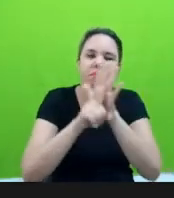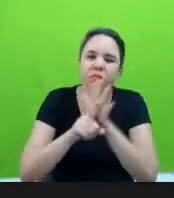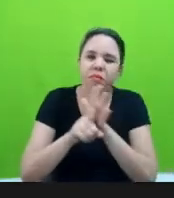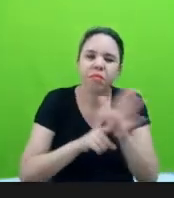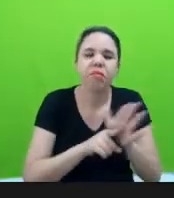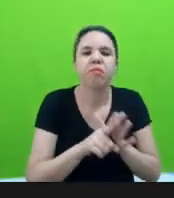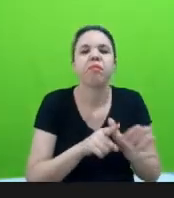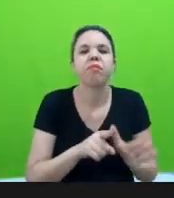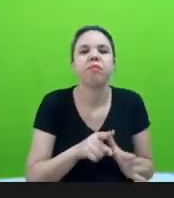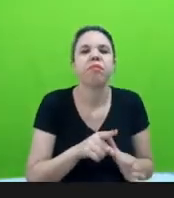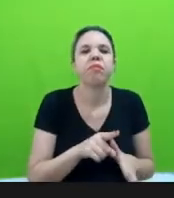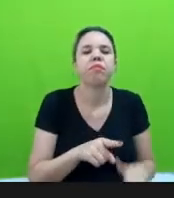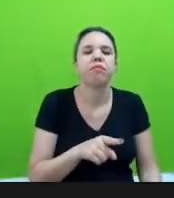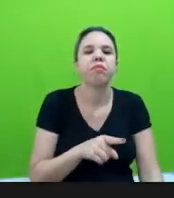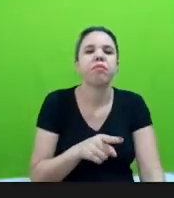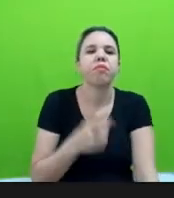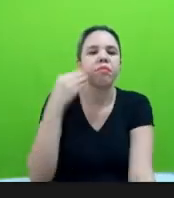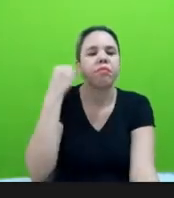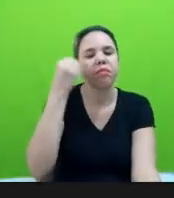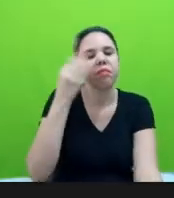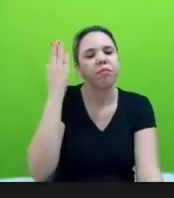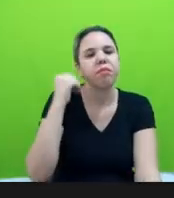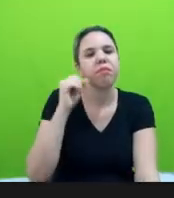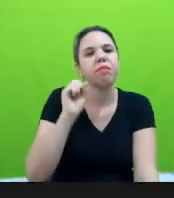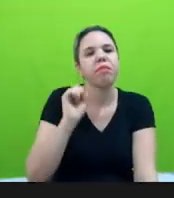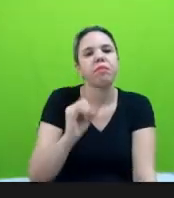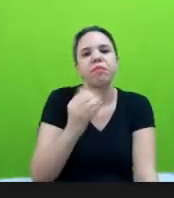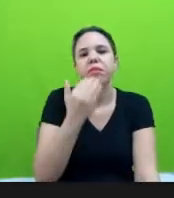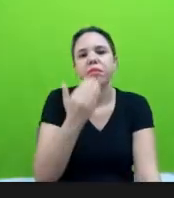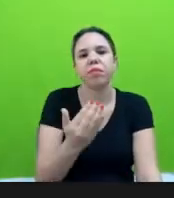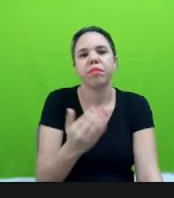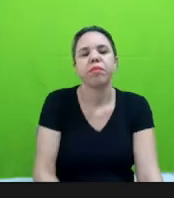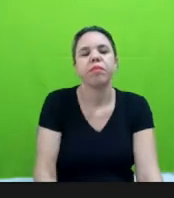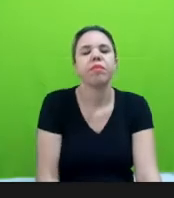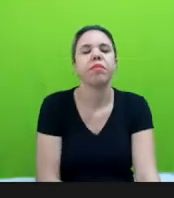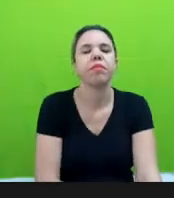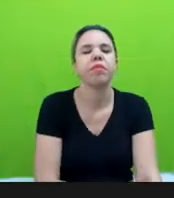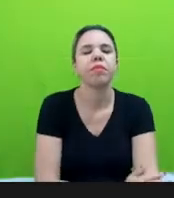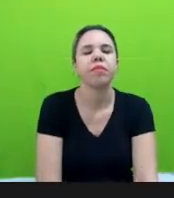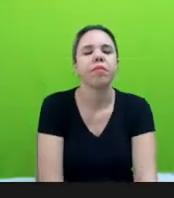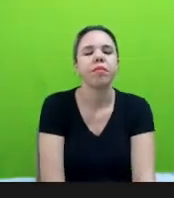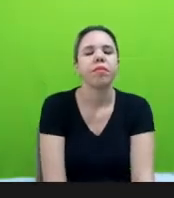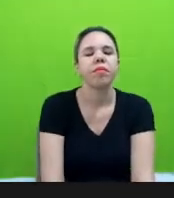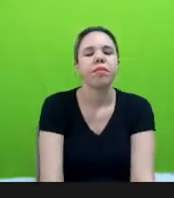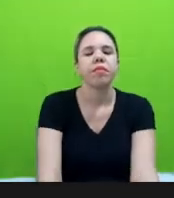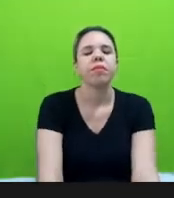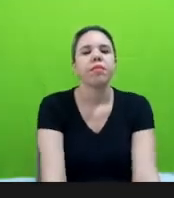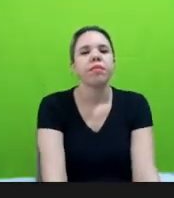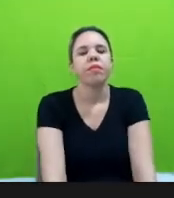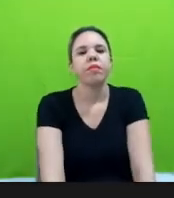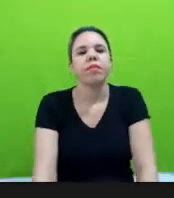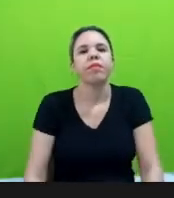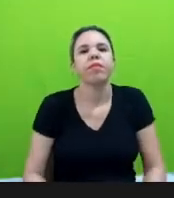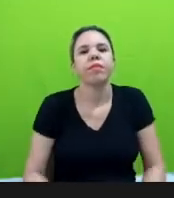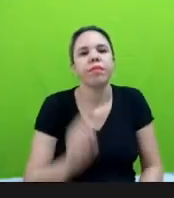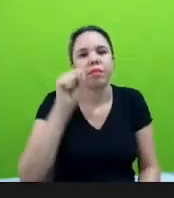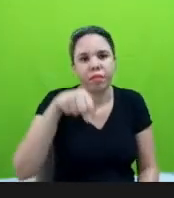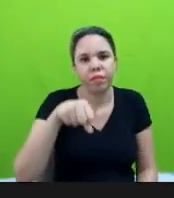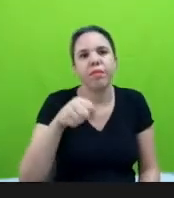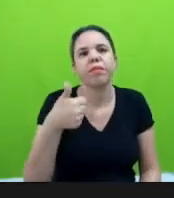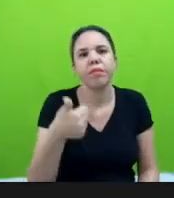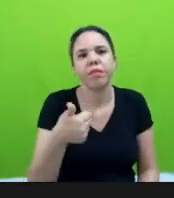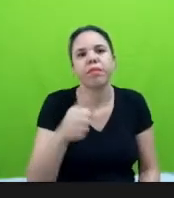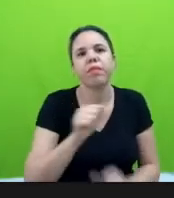gente que entende do assunto e os pedidos de acesso. Acho que foi claro, sim, Paulo.